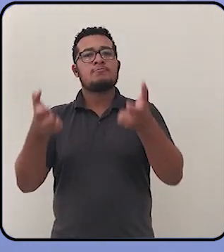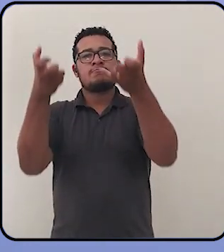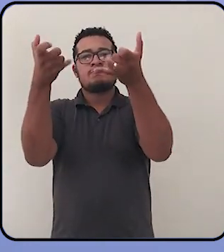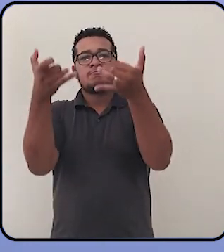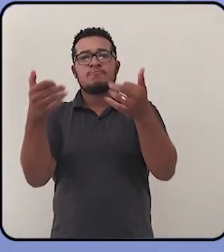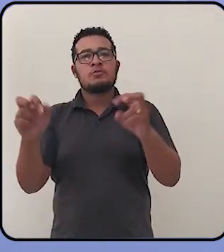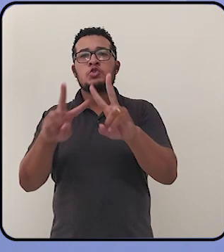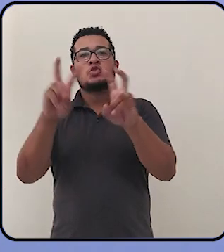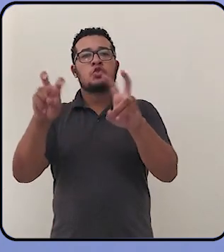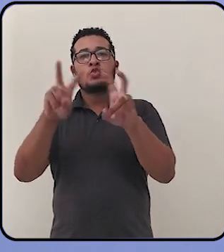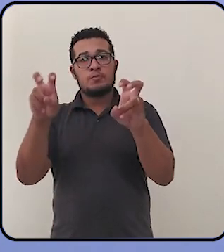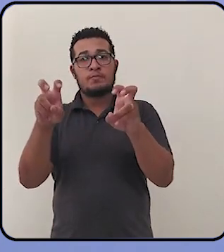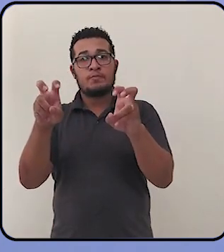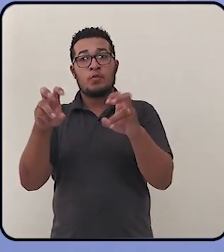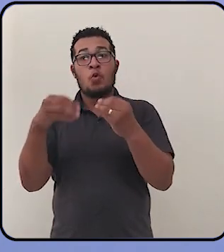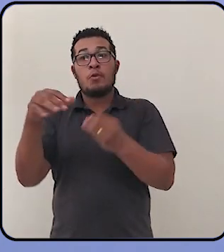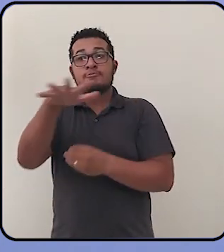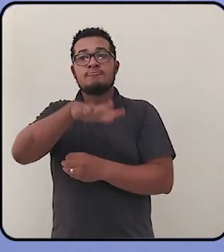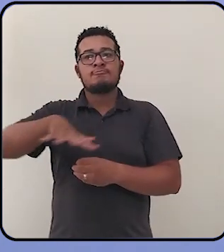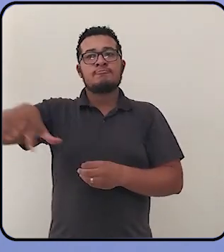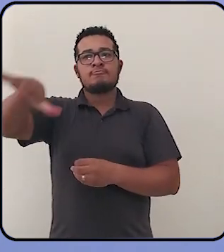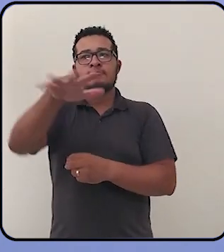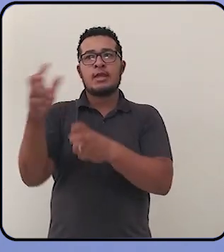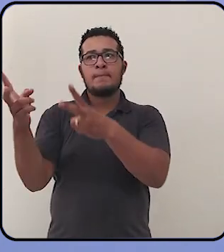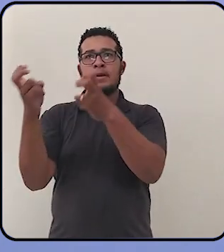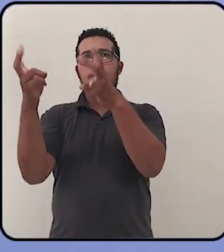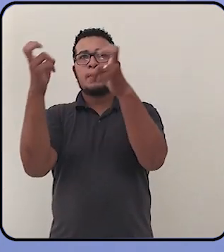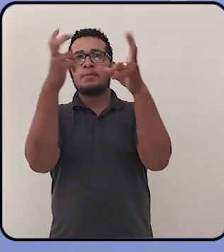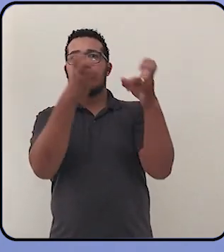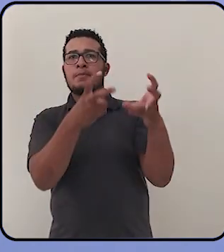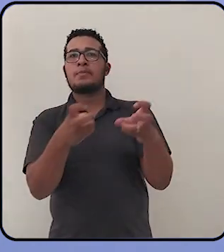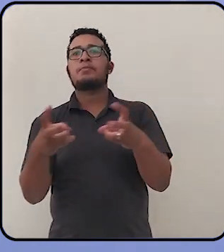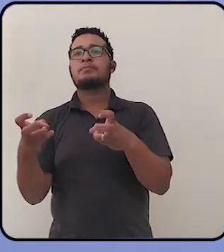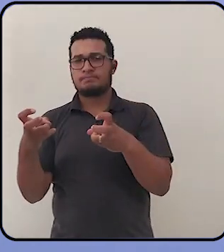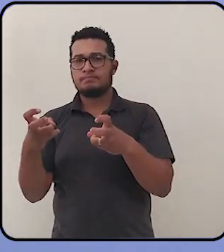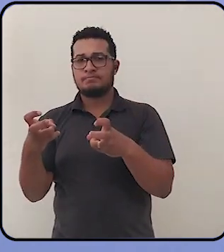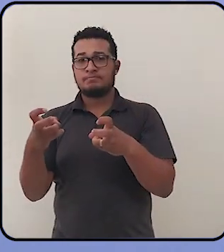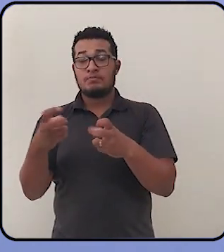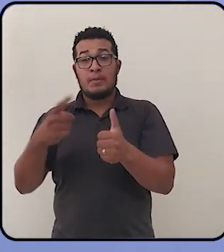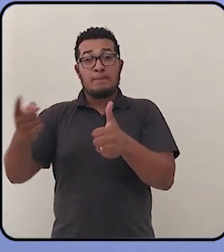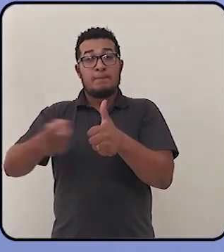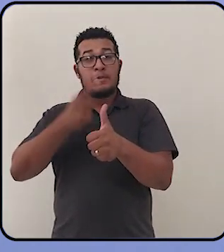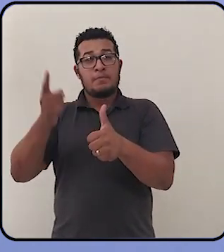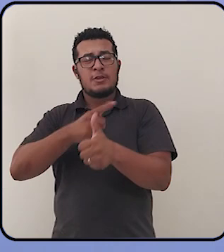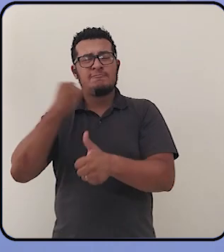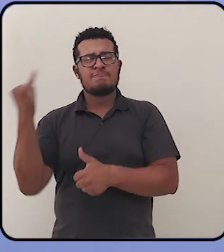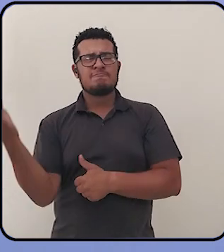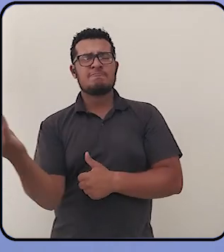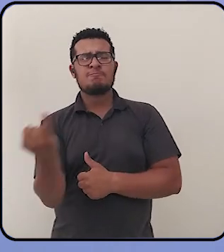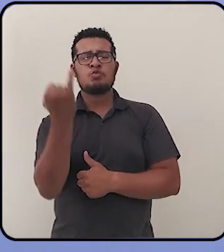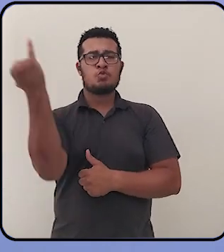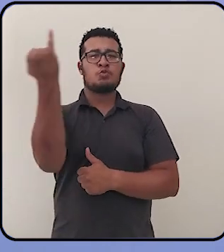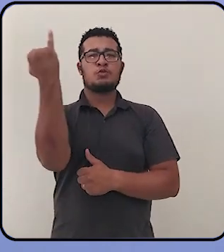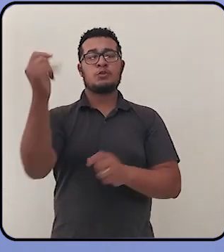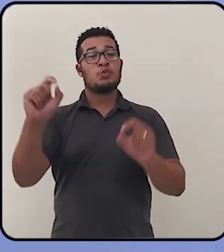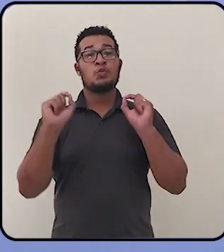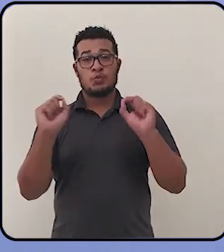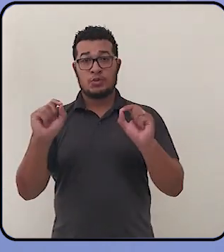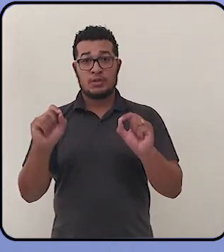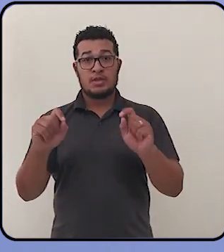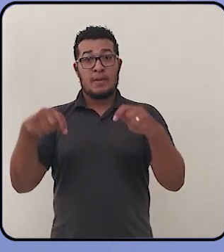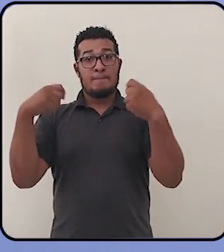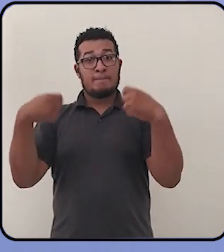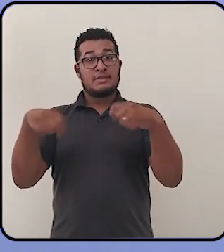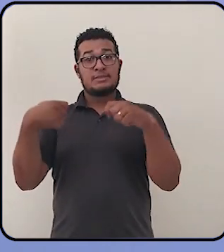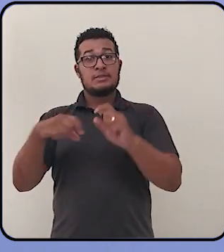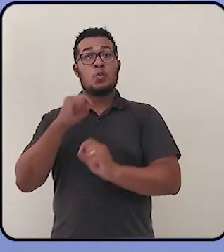falar sobre orientação no espaço geográfico. Primeiro detalhe muito importante, precisamos